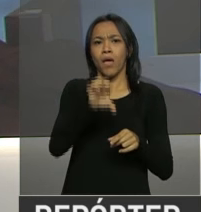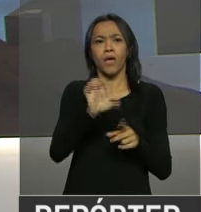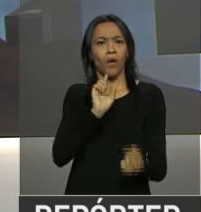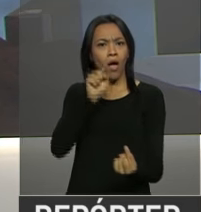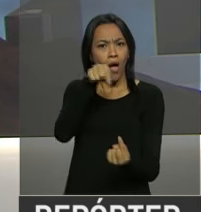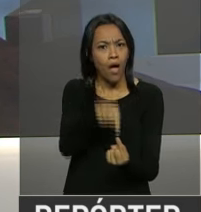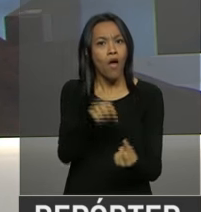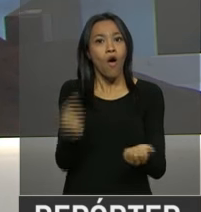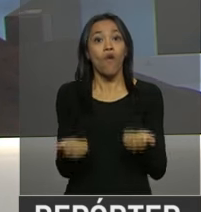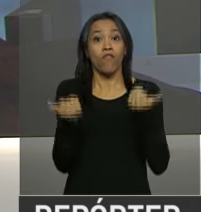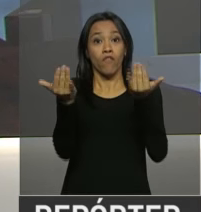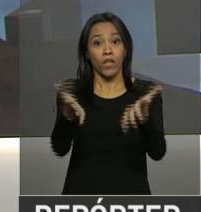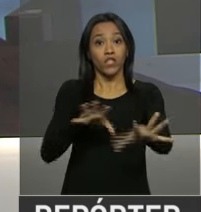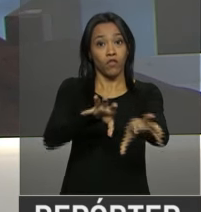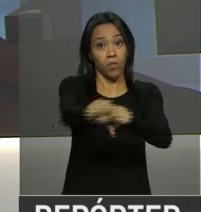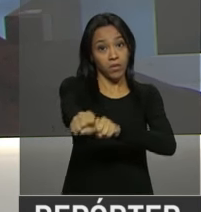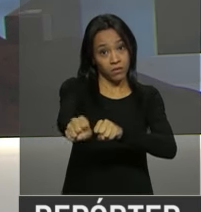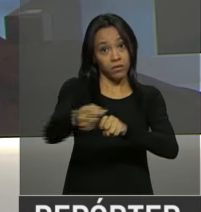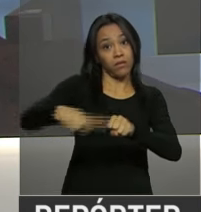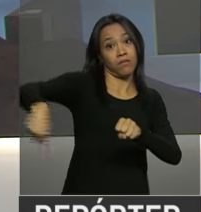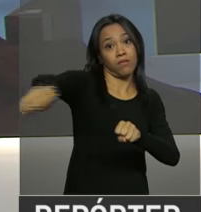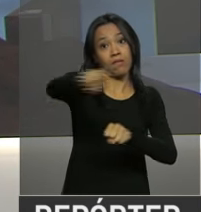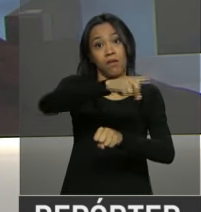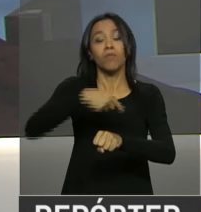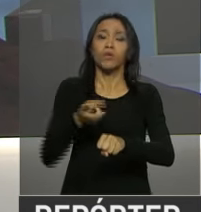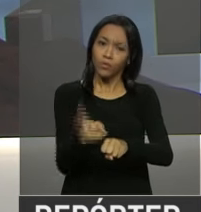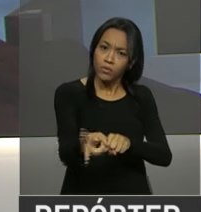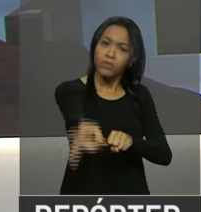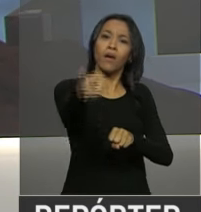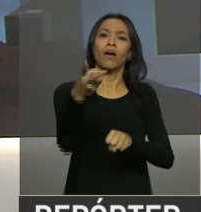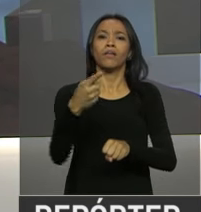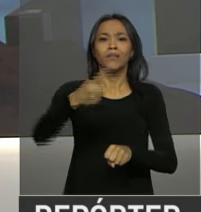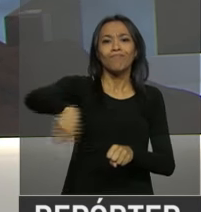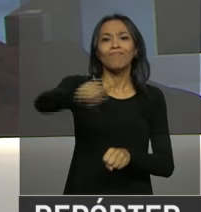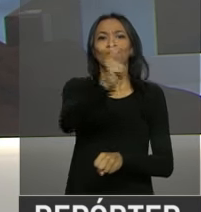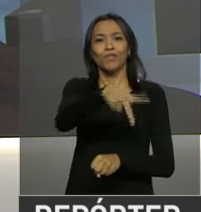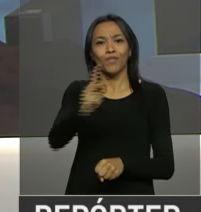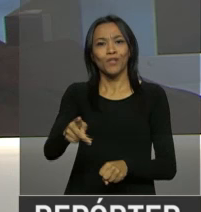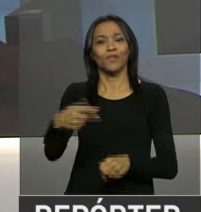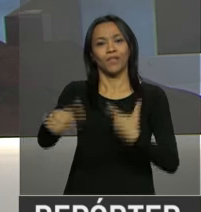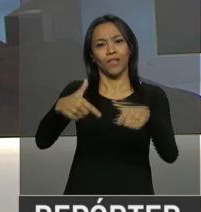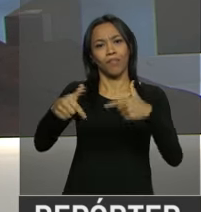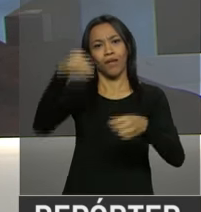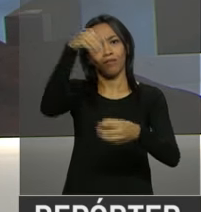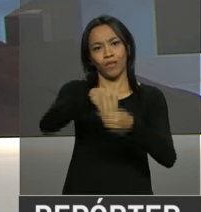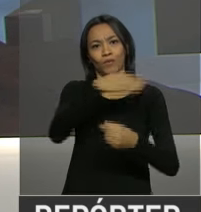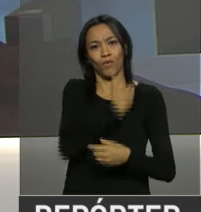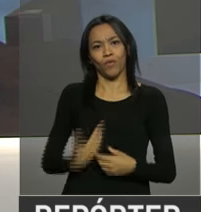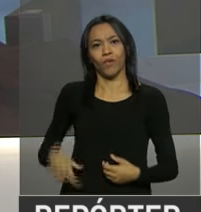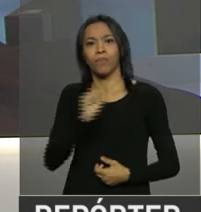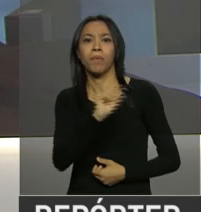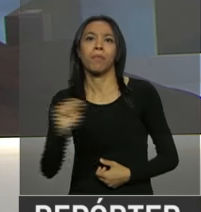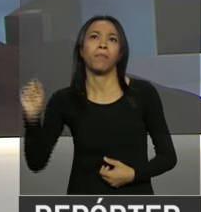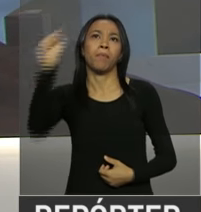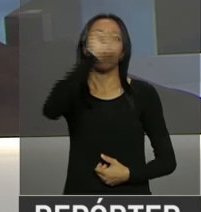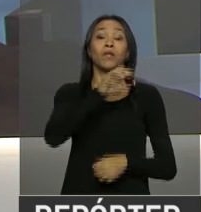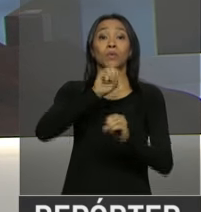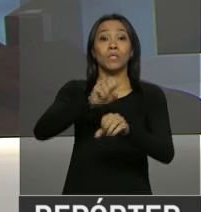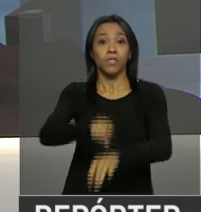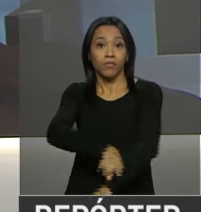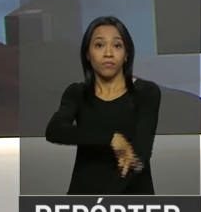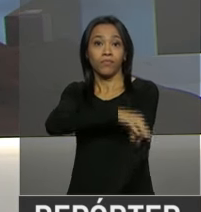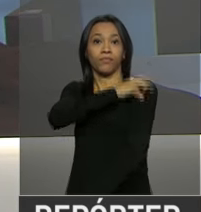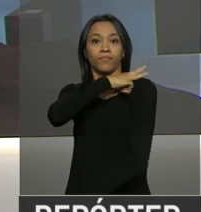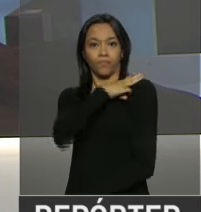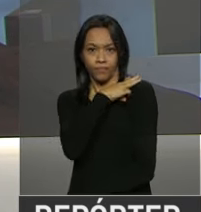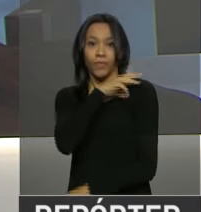sistematizar a oferta de formação inicial e continuada dos professores da rede pública da educação básica. São vagas